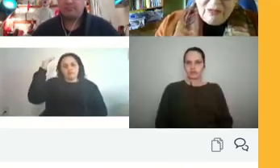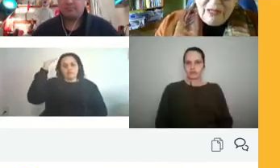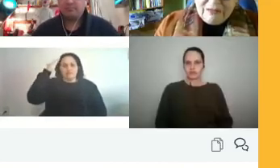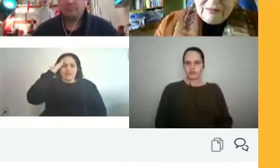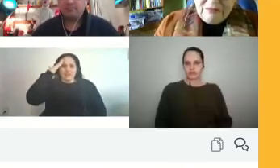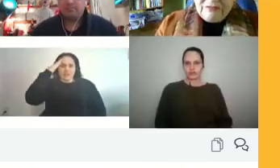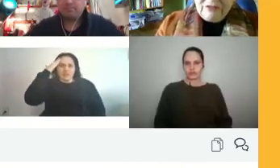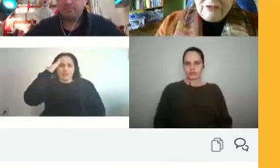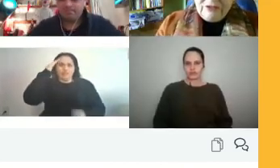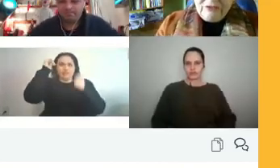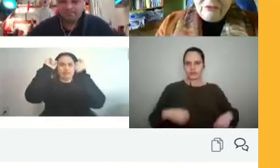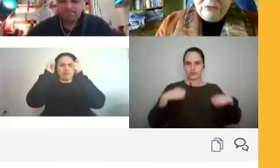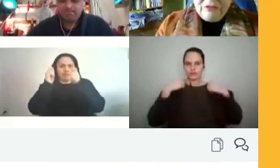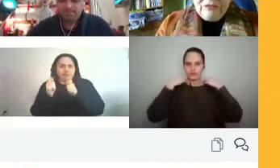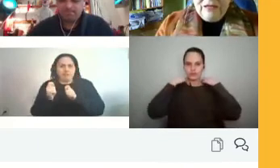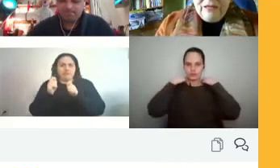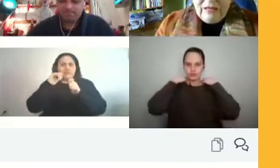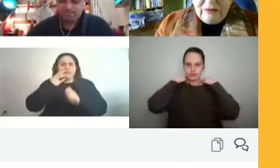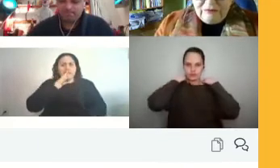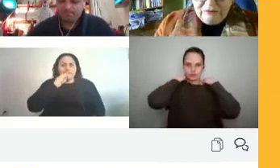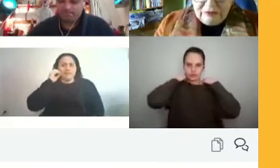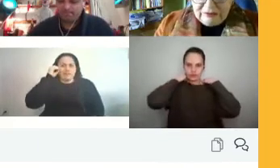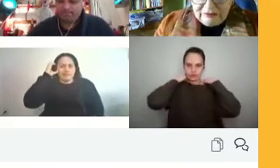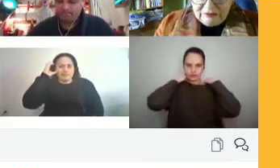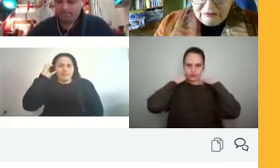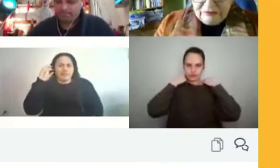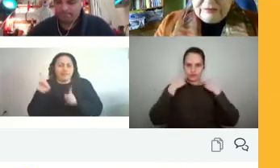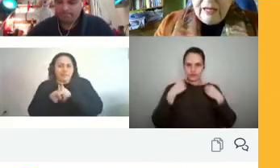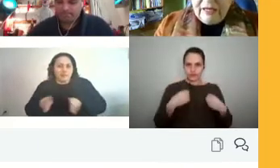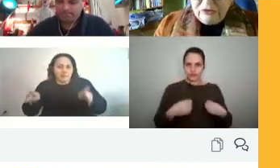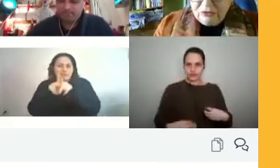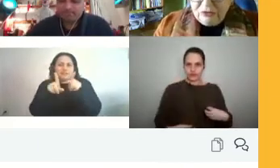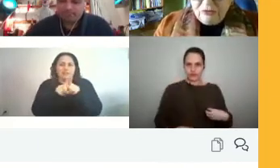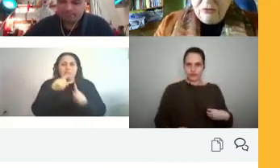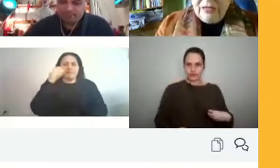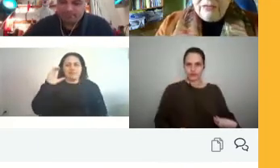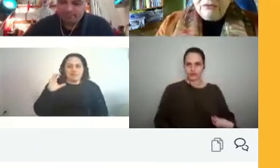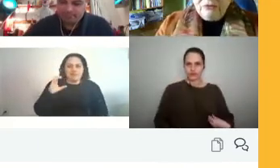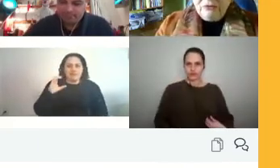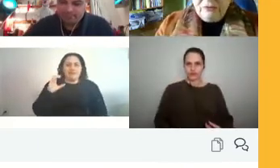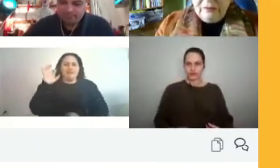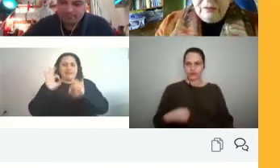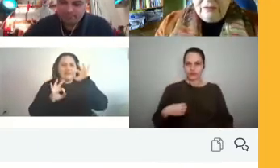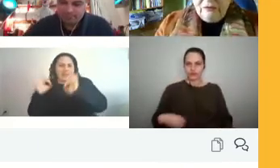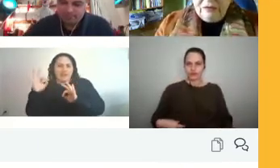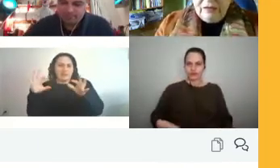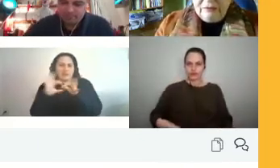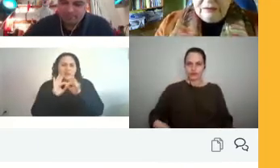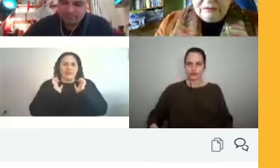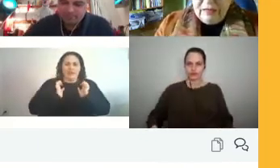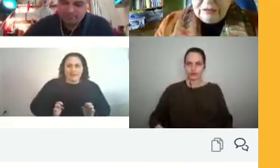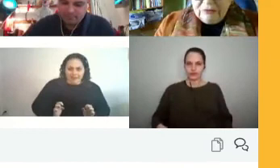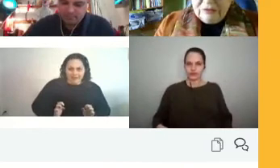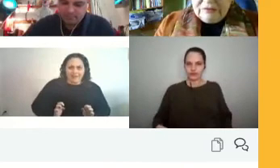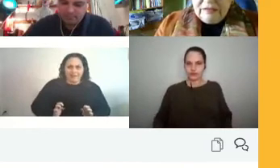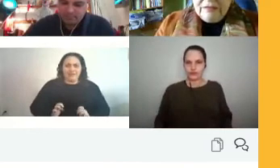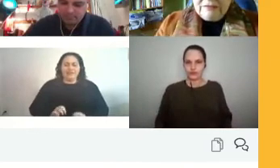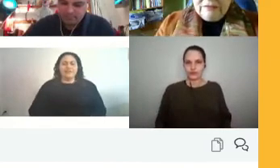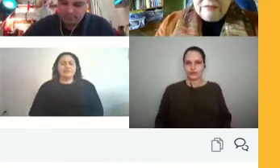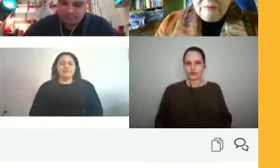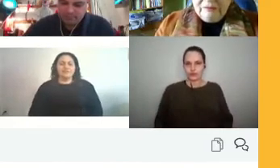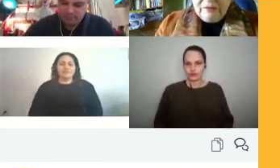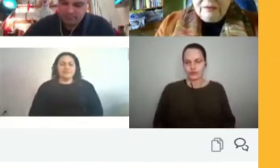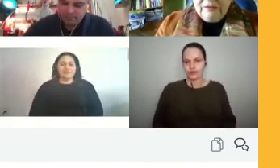saber científico, né? O estético com o ético, a estética com a ciência,